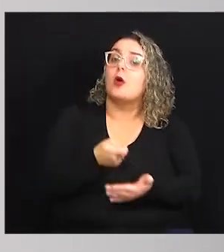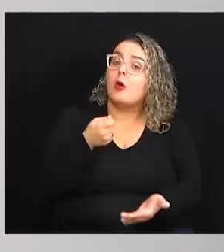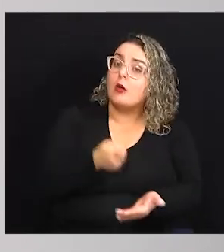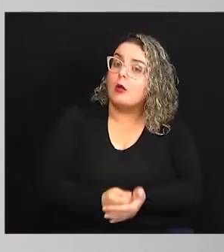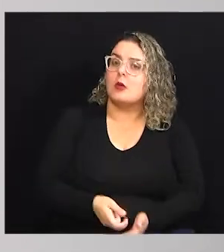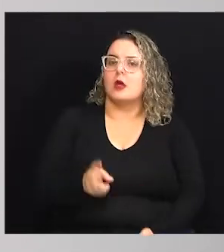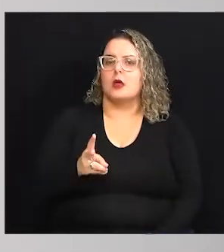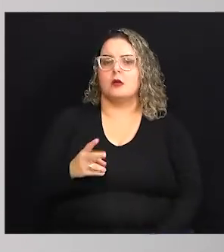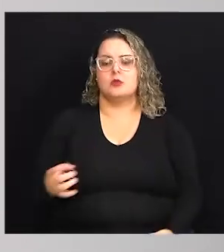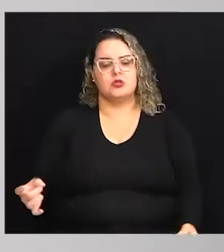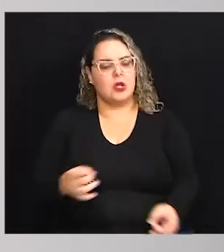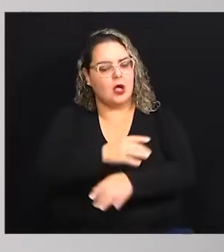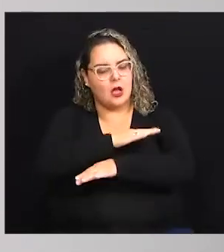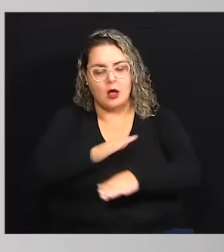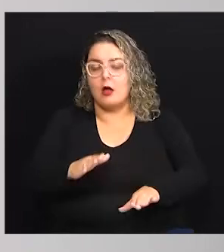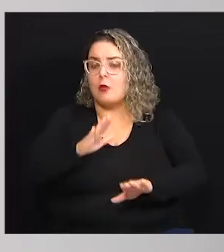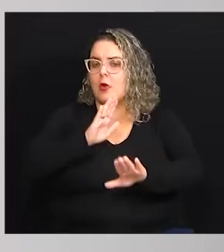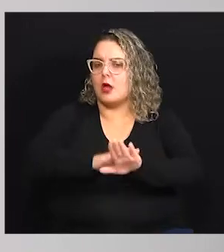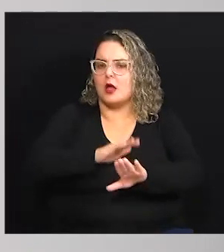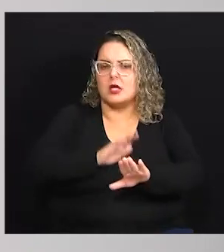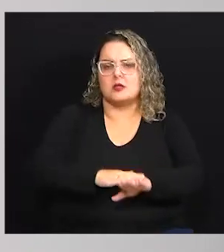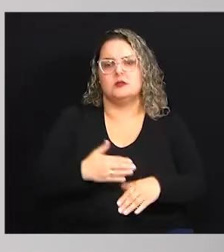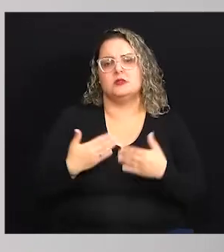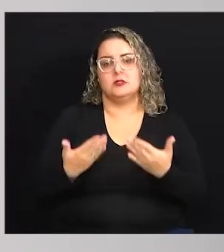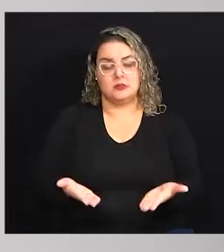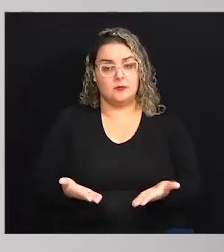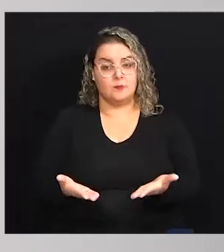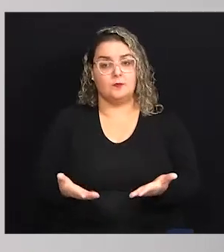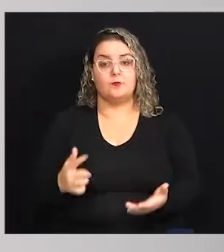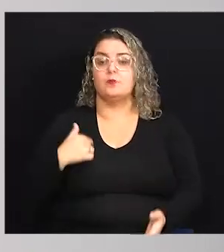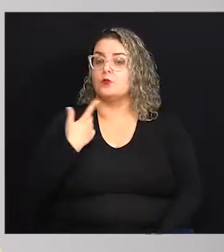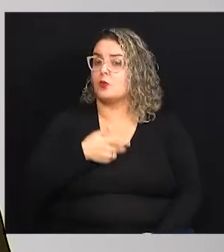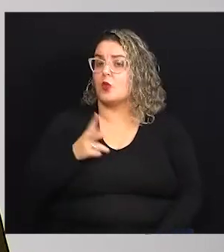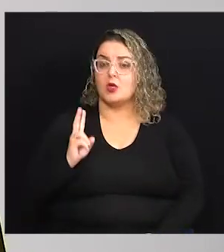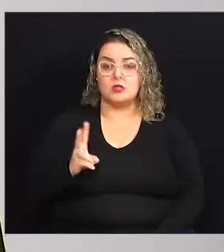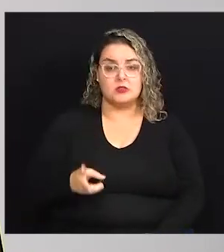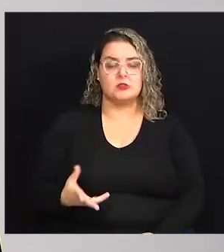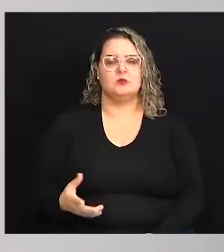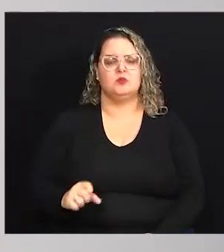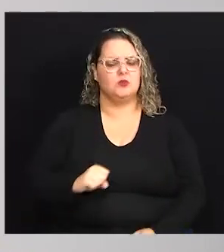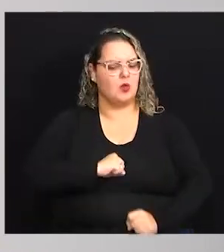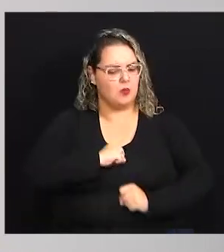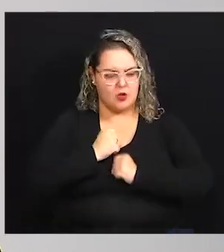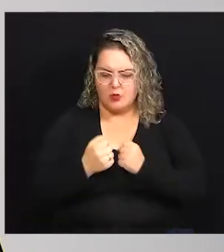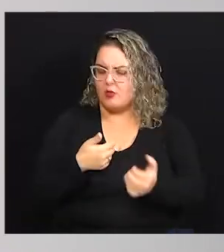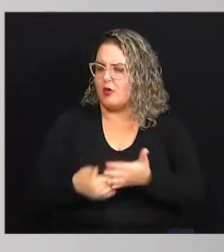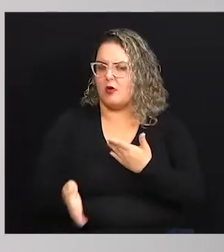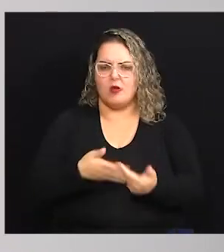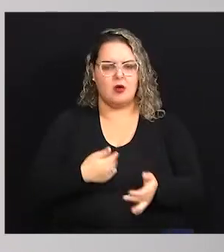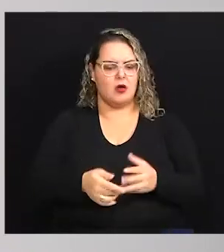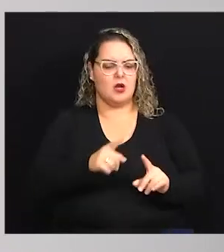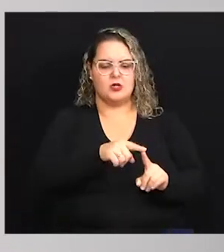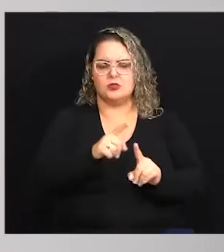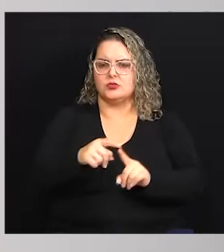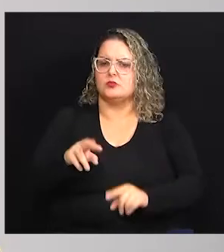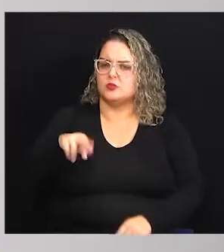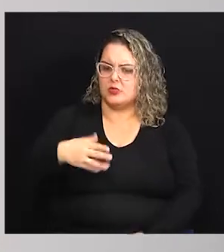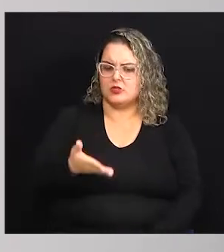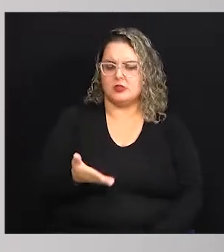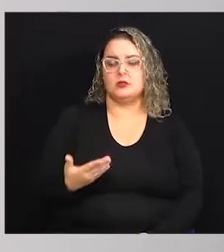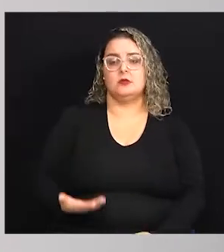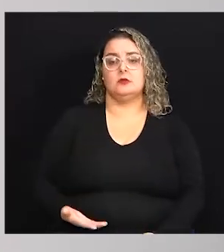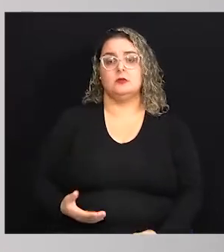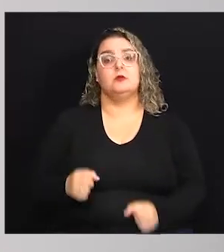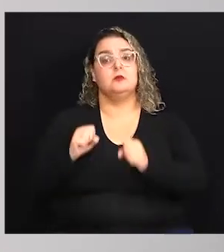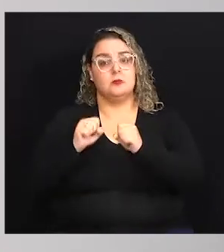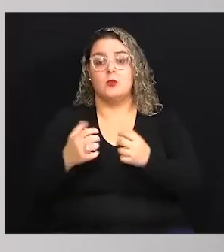o dever sempre de combater esse tipo de prática e estaremos sempre repudiando qualquer tipo nesse